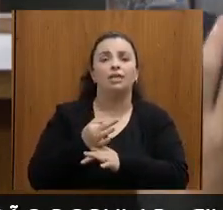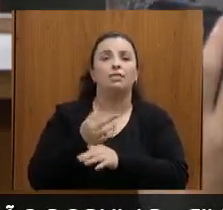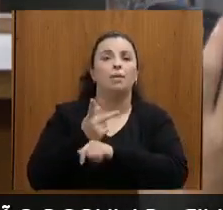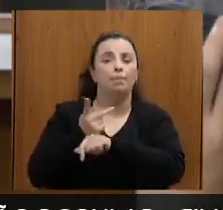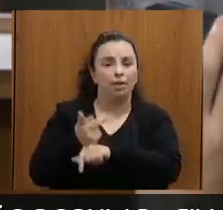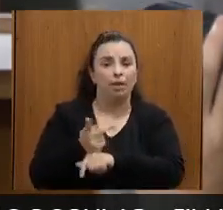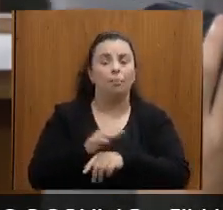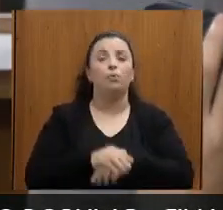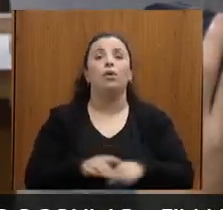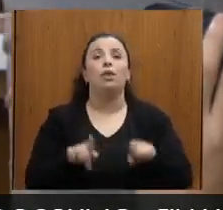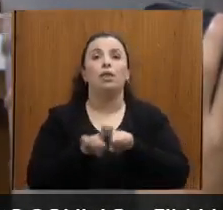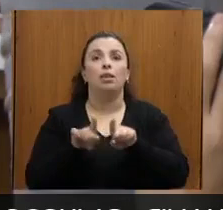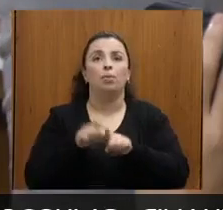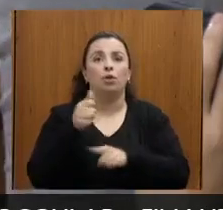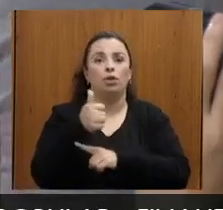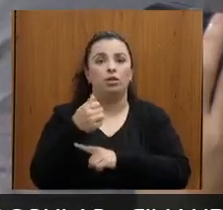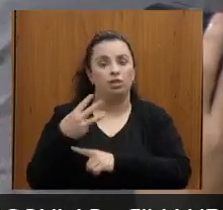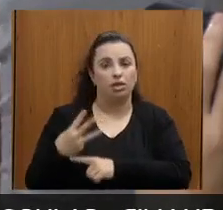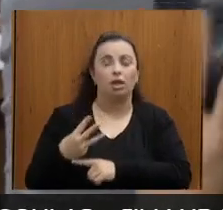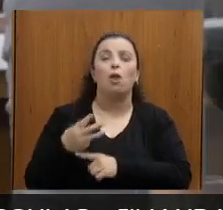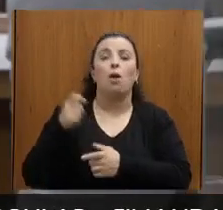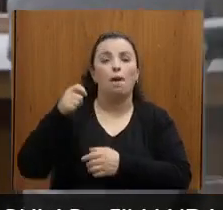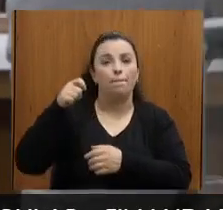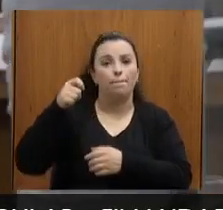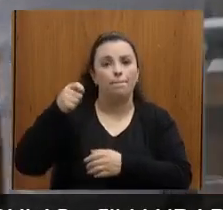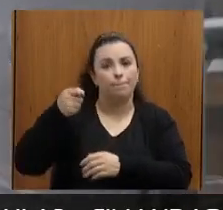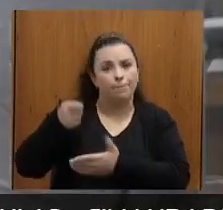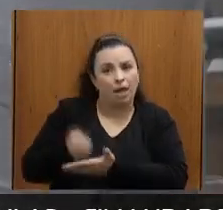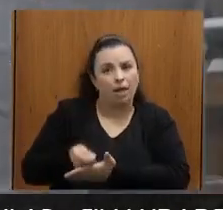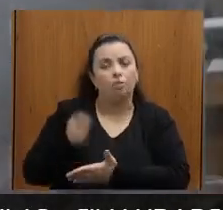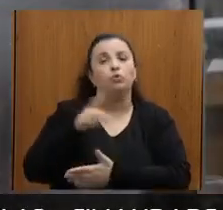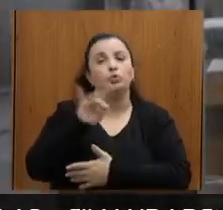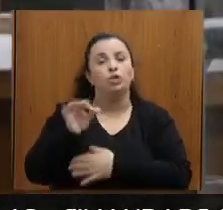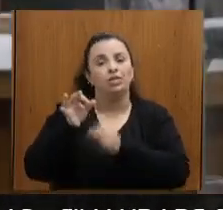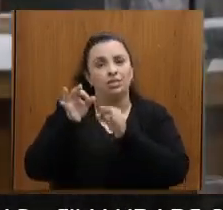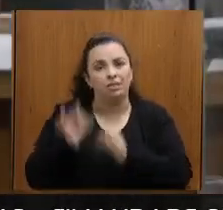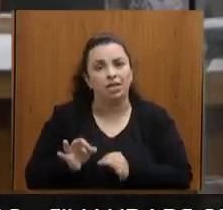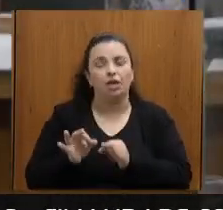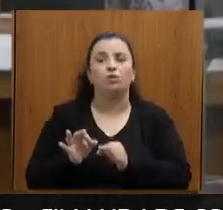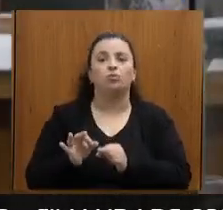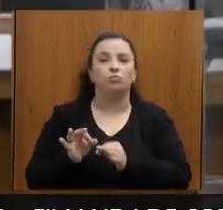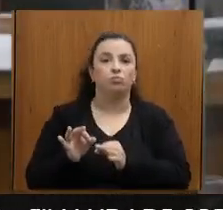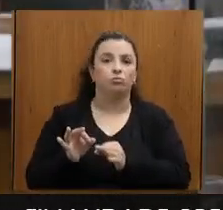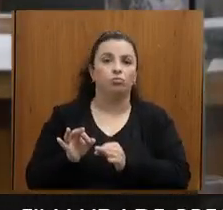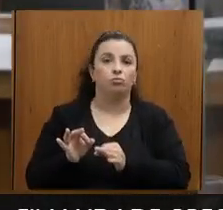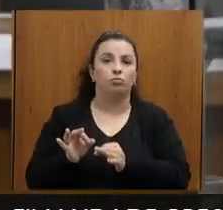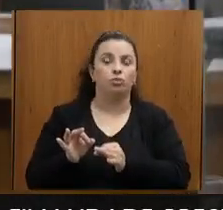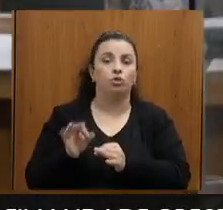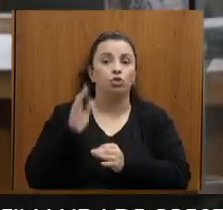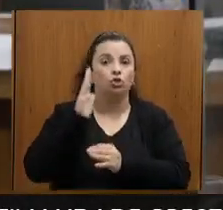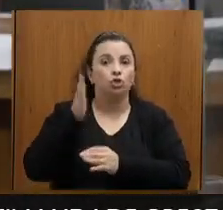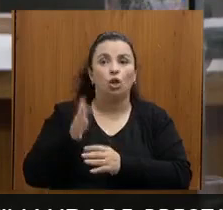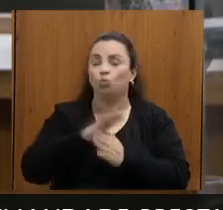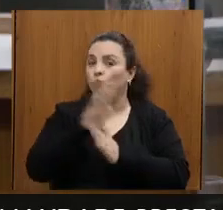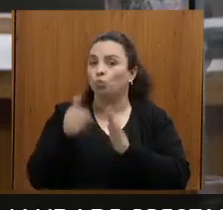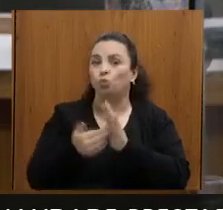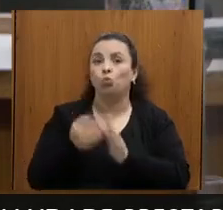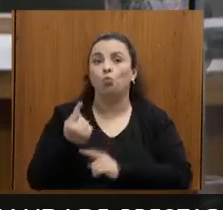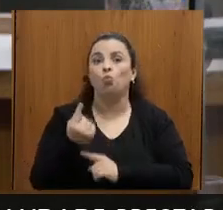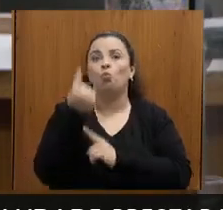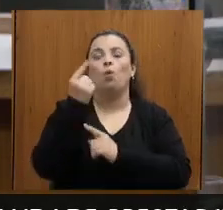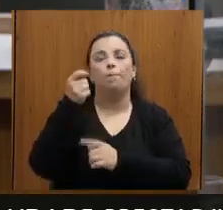volta a ser pago em dia, em parcela única, no próximo dia 15 de dezembro. o alcance de